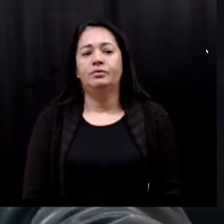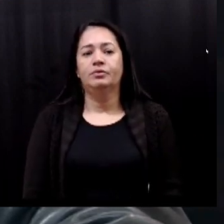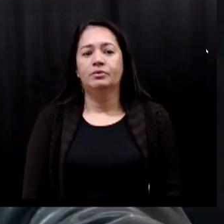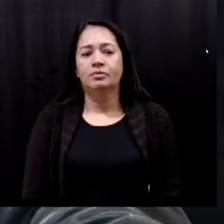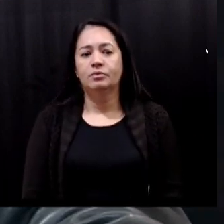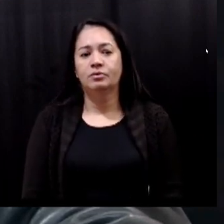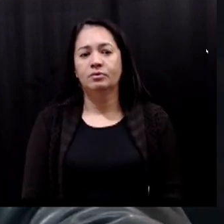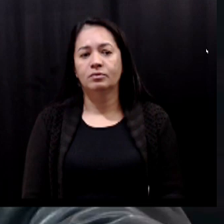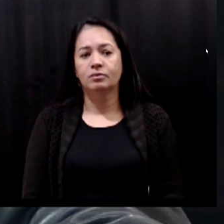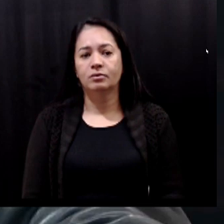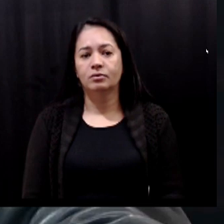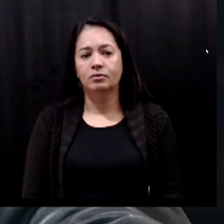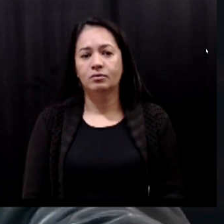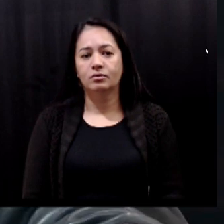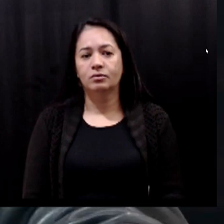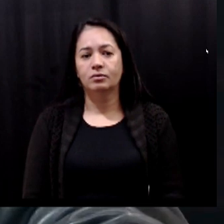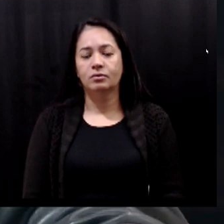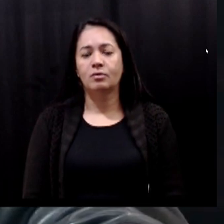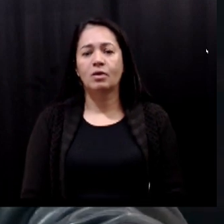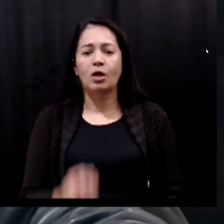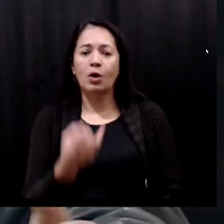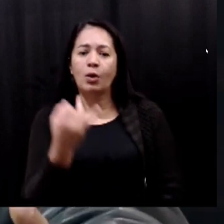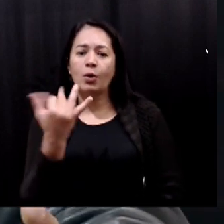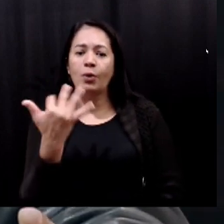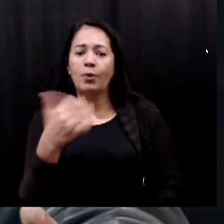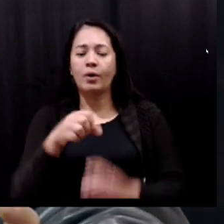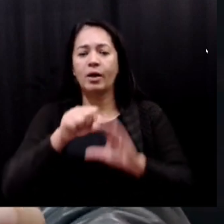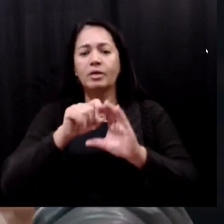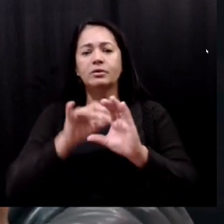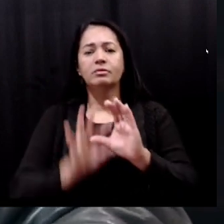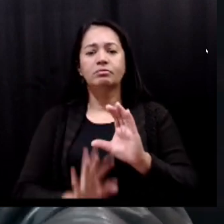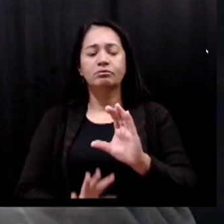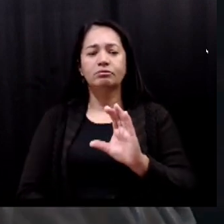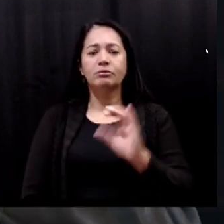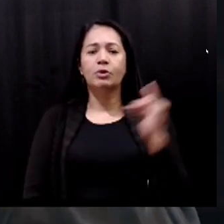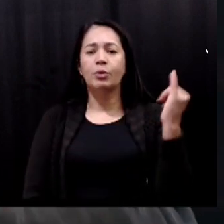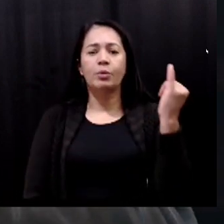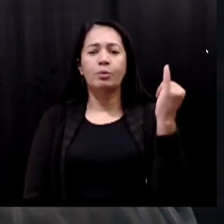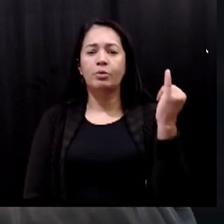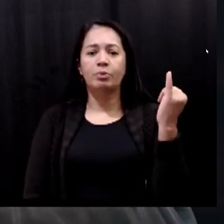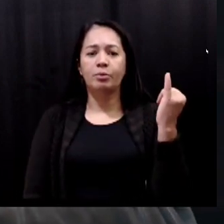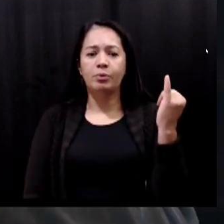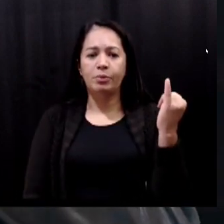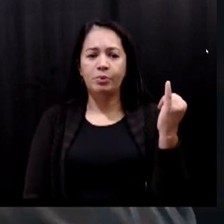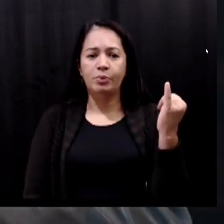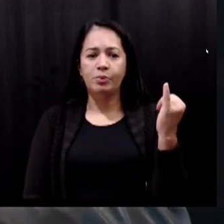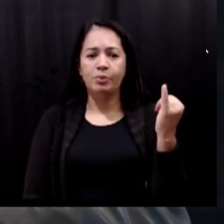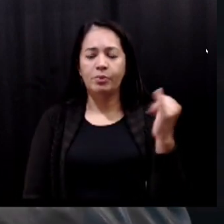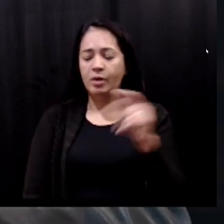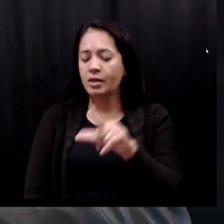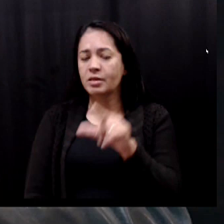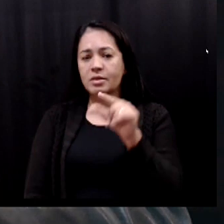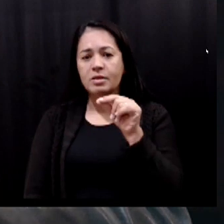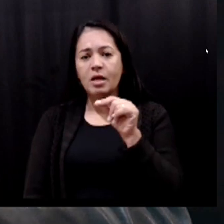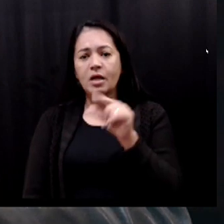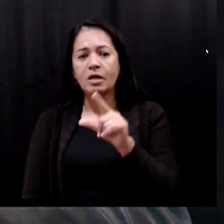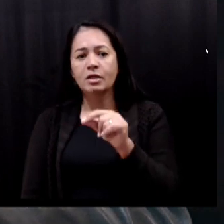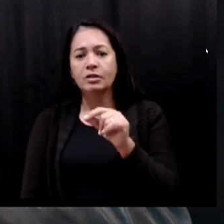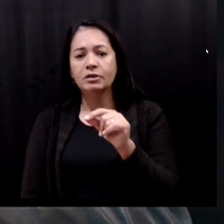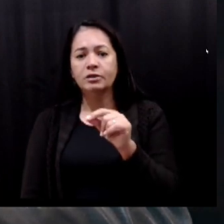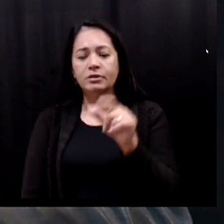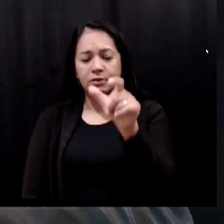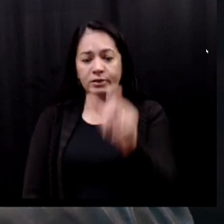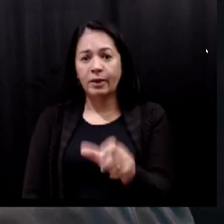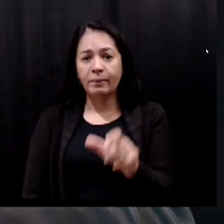Que aspectos considerar como relevantes na escolha do cuidador,